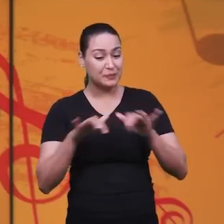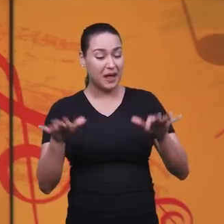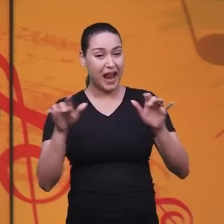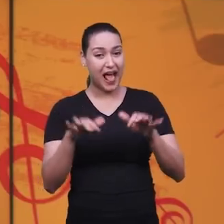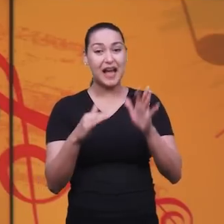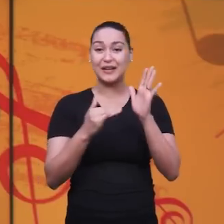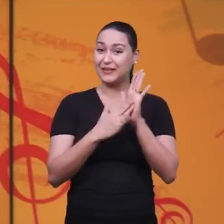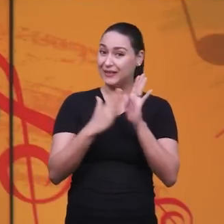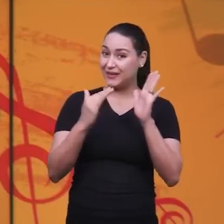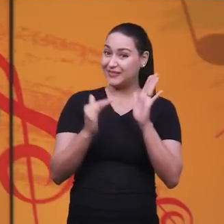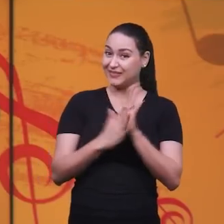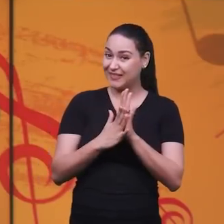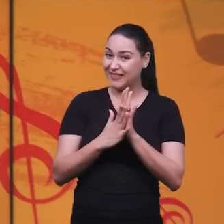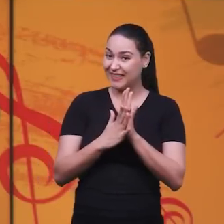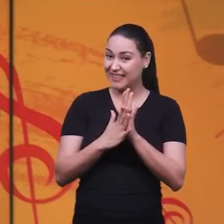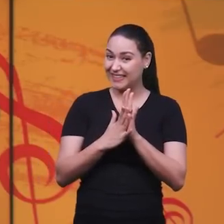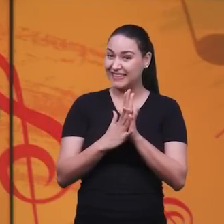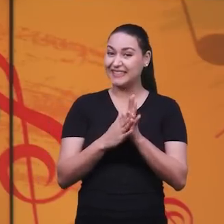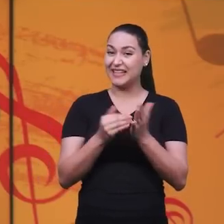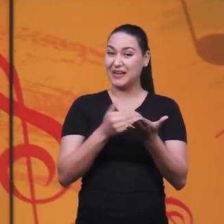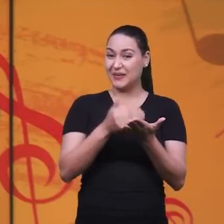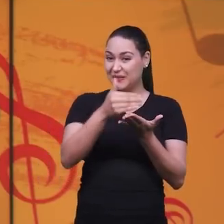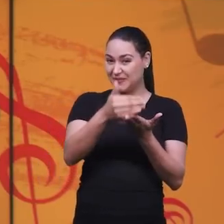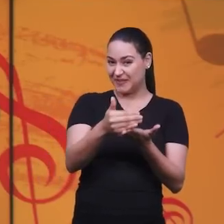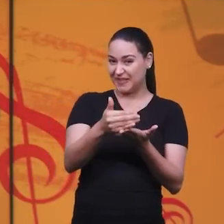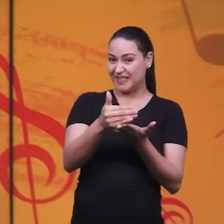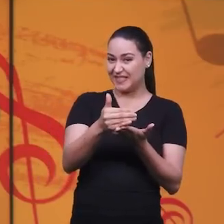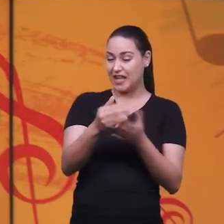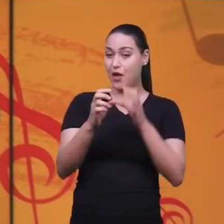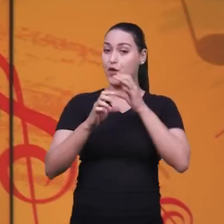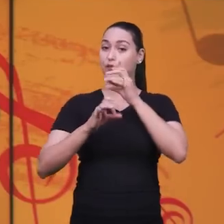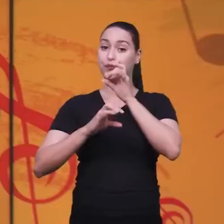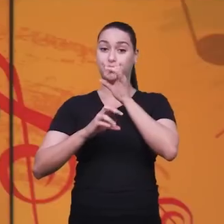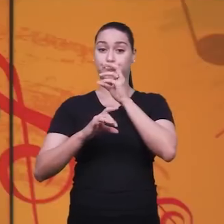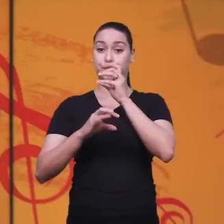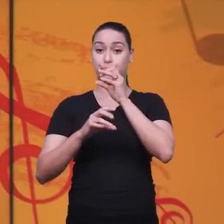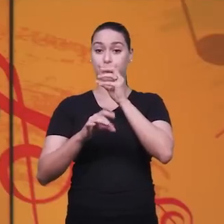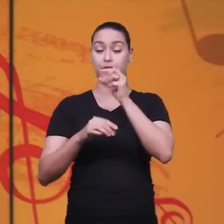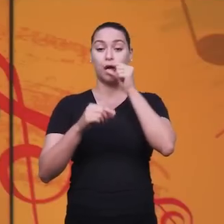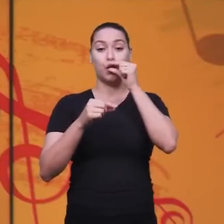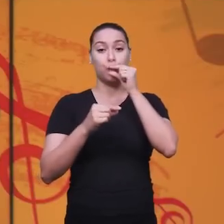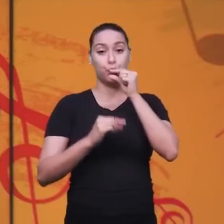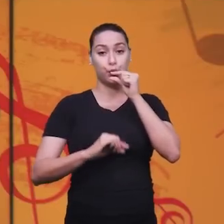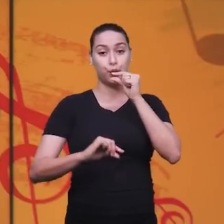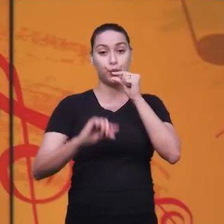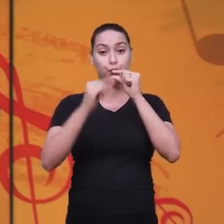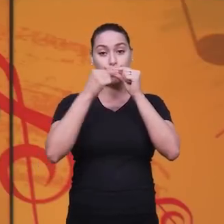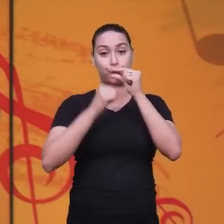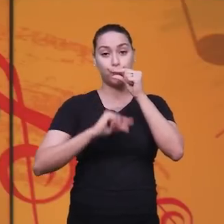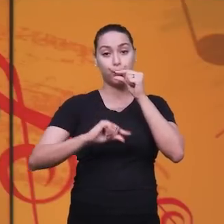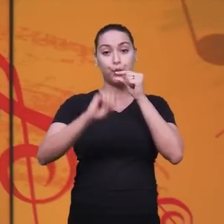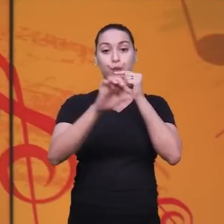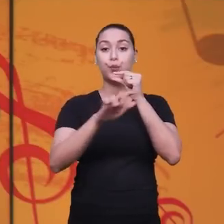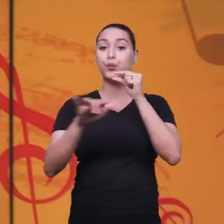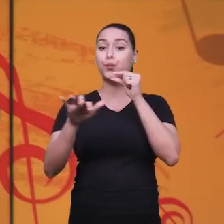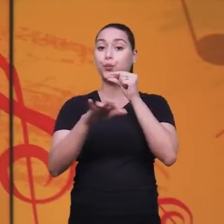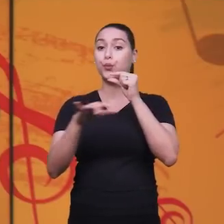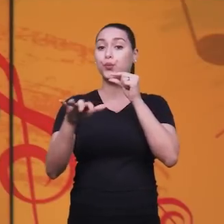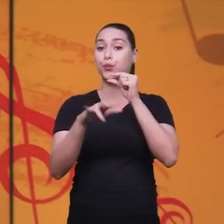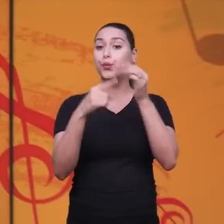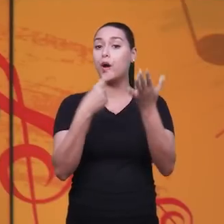tocarmos junto com o louvor esta introdução, tanto a flauta doce como a